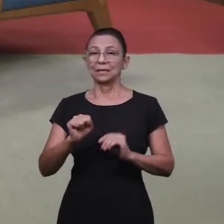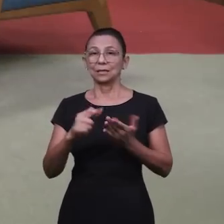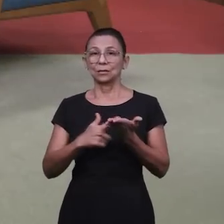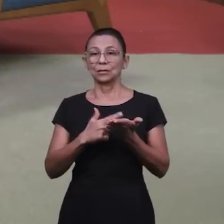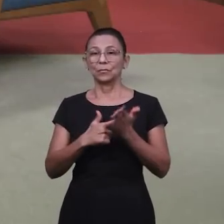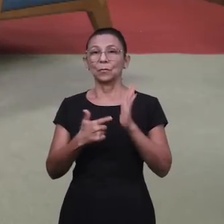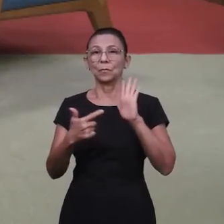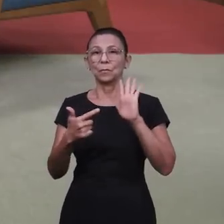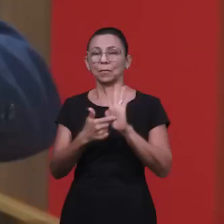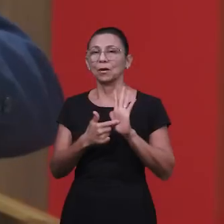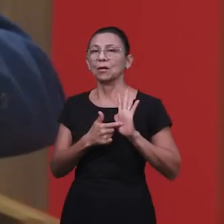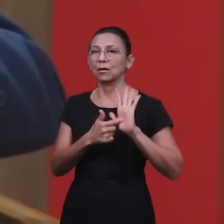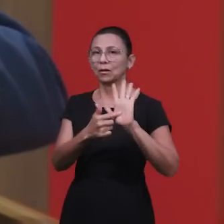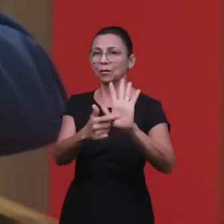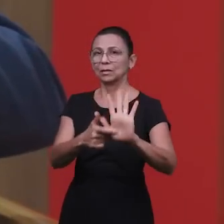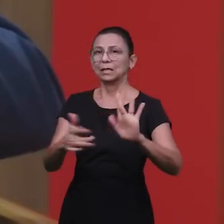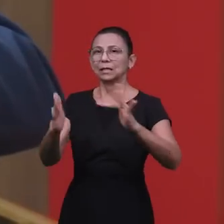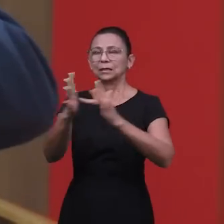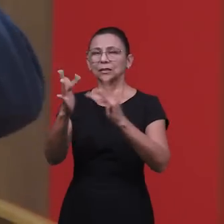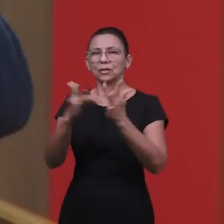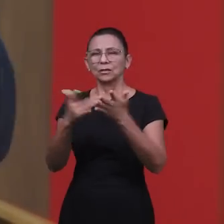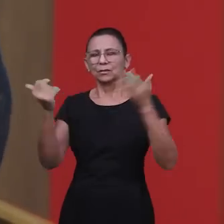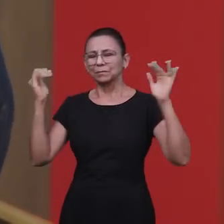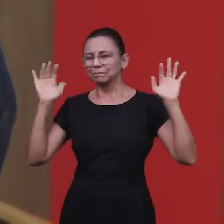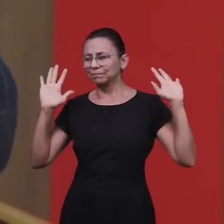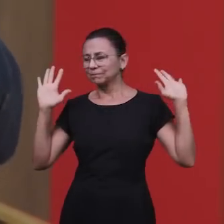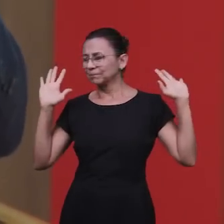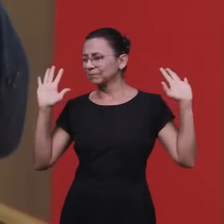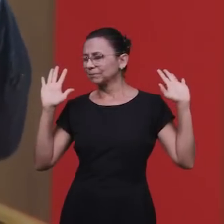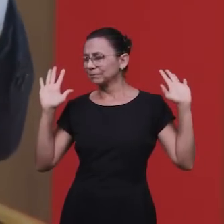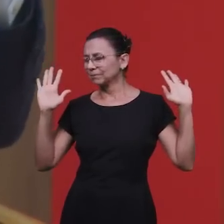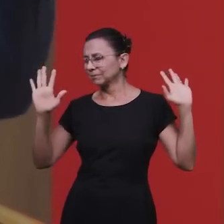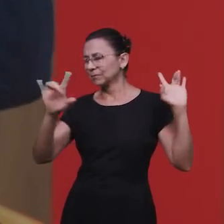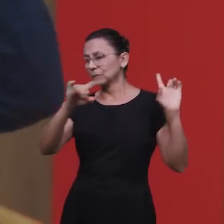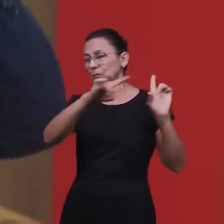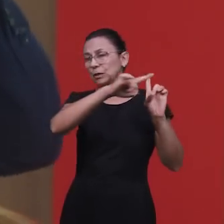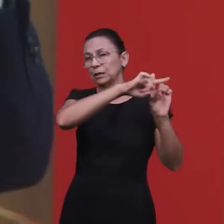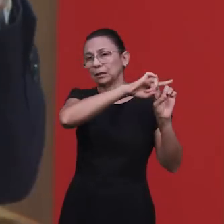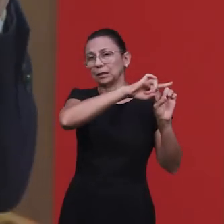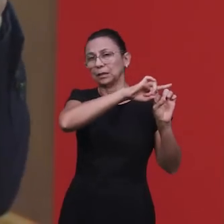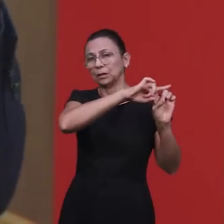foi entregue. Jesus passou tudo isso pelas